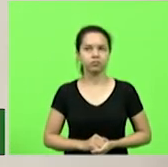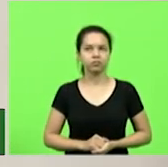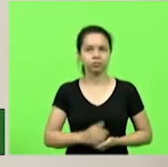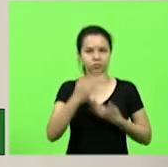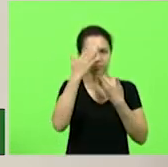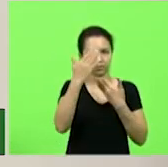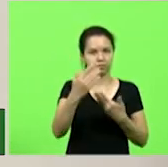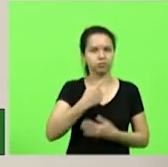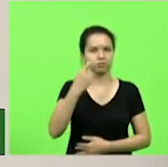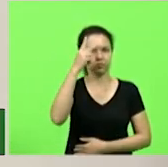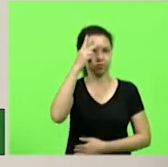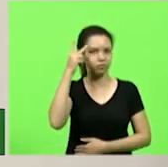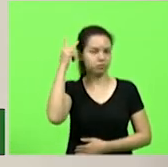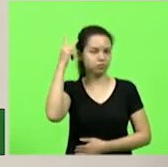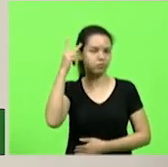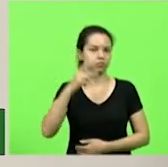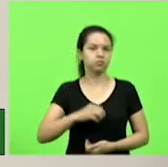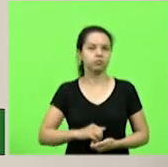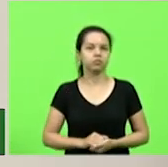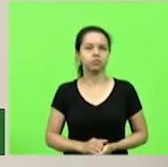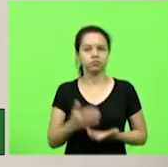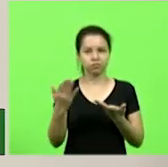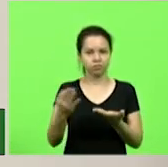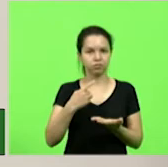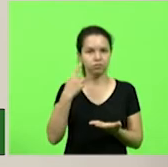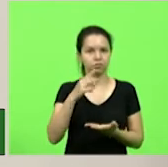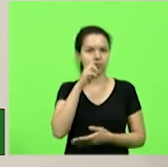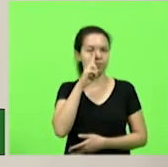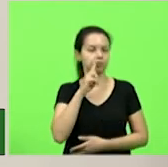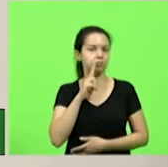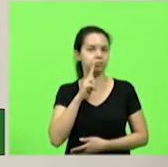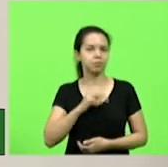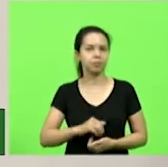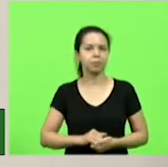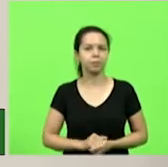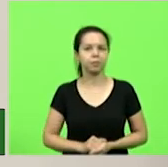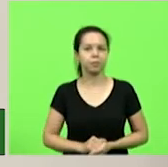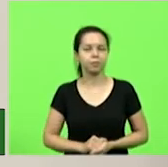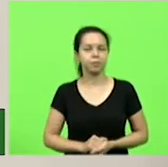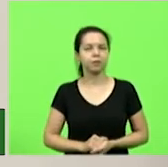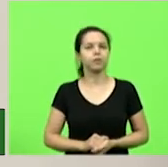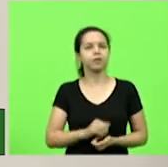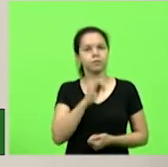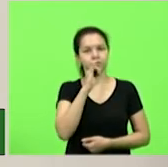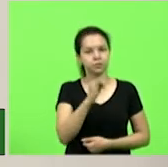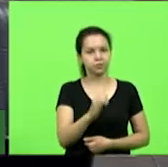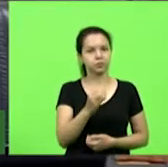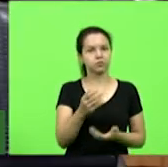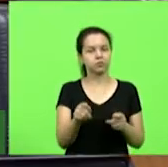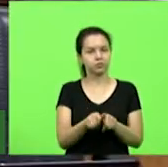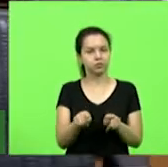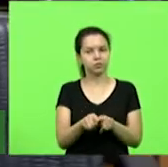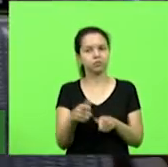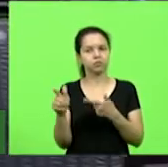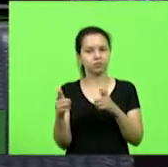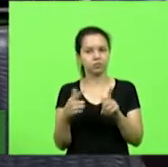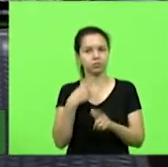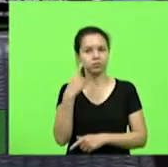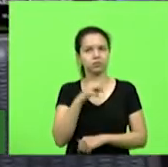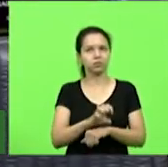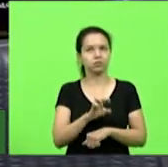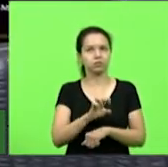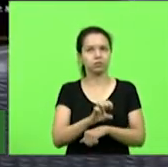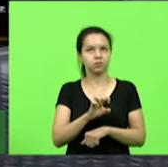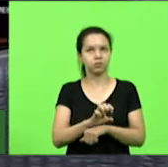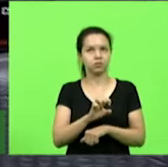deputada Paulinha. Pela ordem, senhor presidente. Pois não, deputado Ivan. Senhor presidente, só comunico Vossa Excelência e os demais deputados estaduais